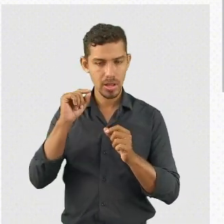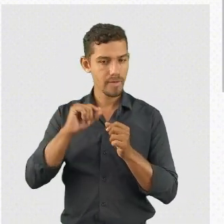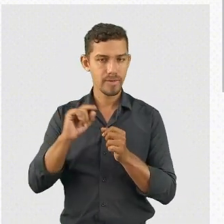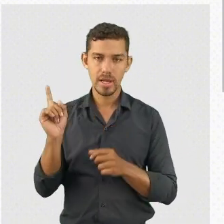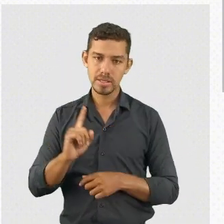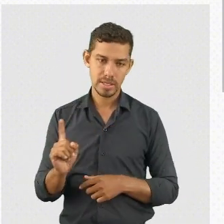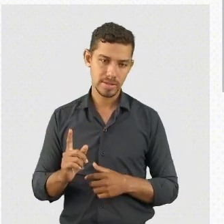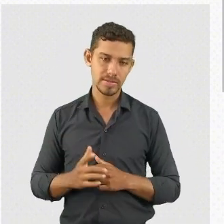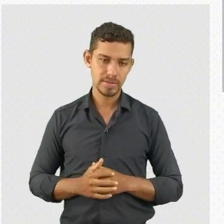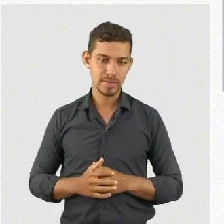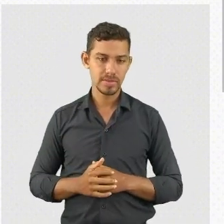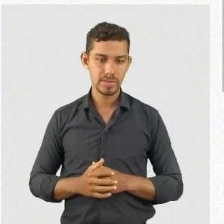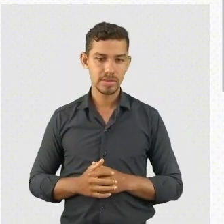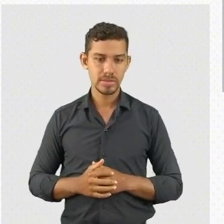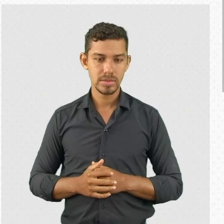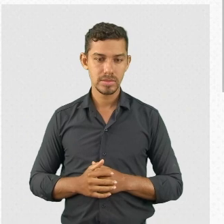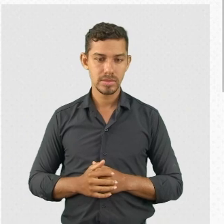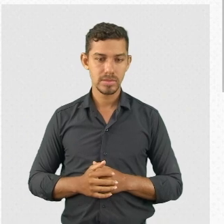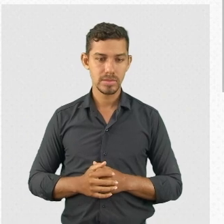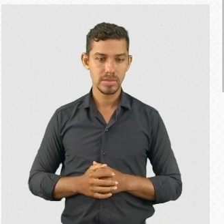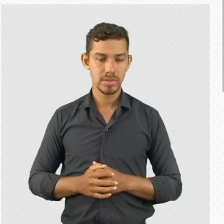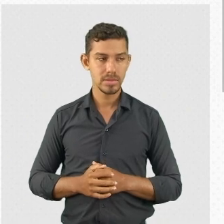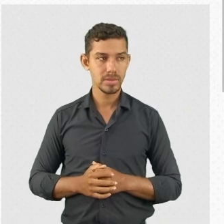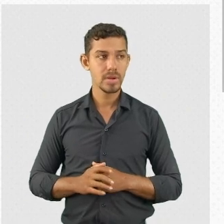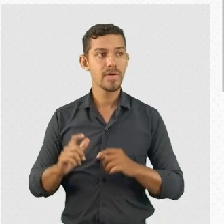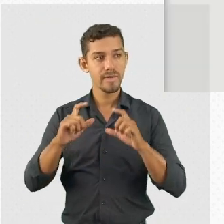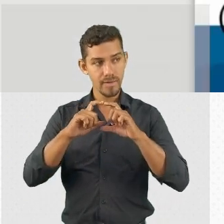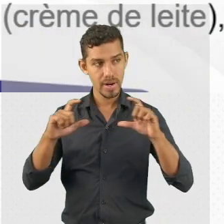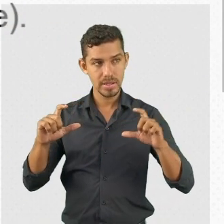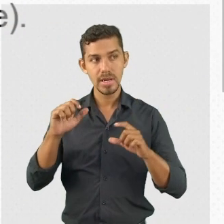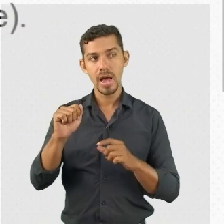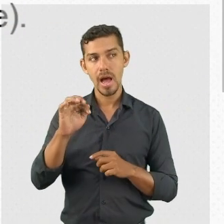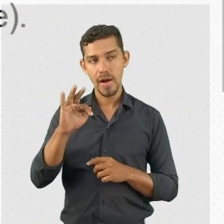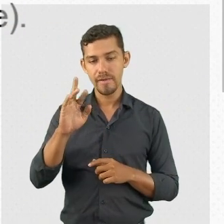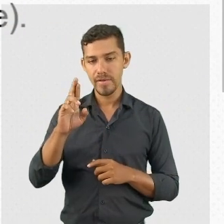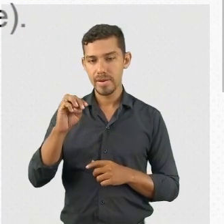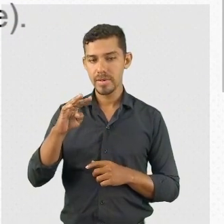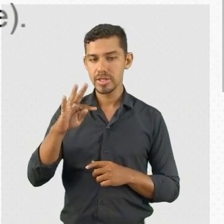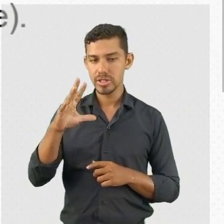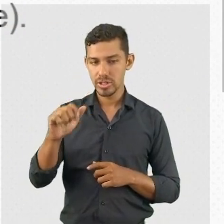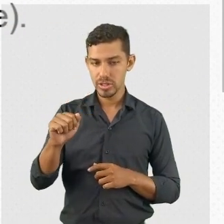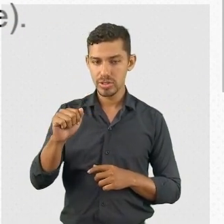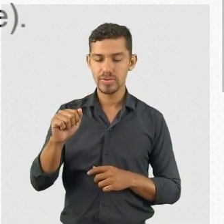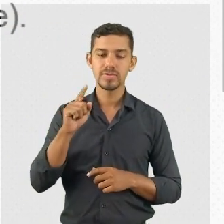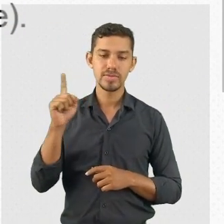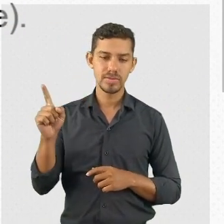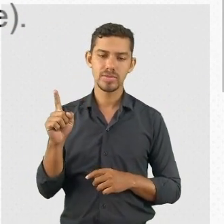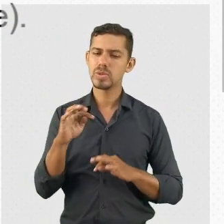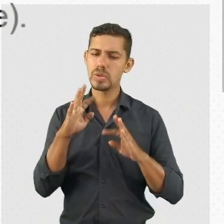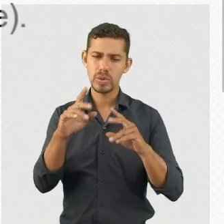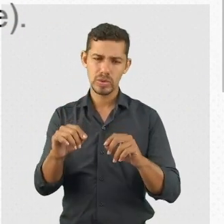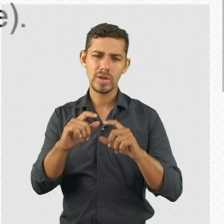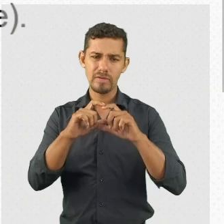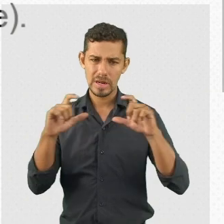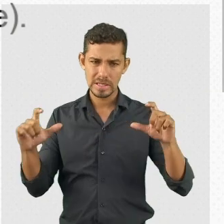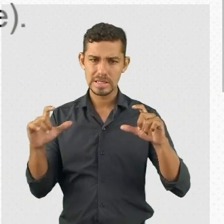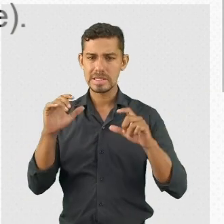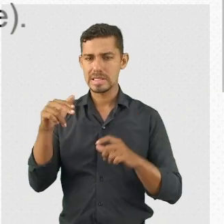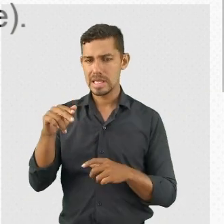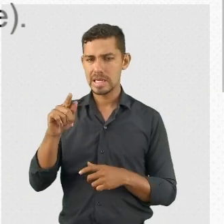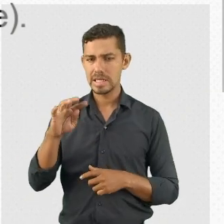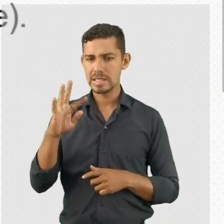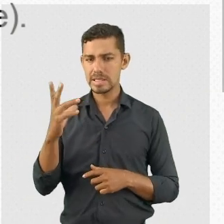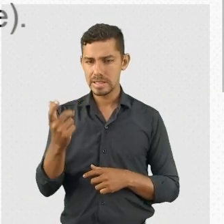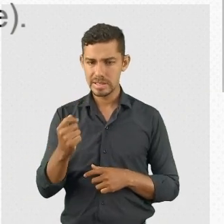alguma coisa. Frase afirmativa, frase negativa. Toda frase negativa no imperativo vai